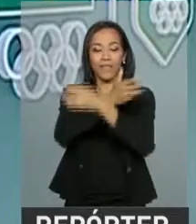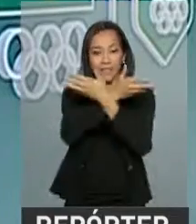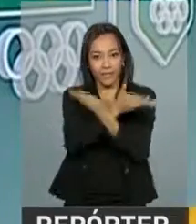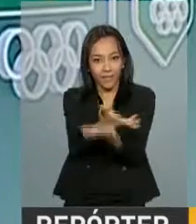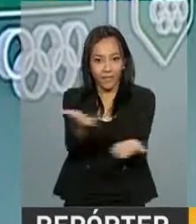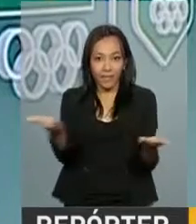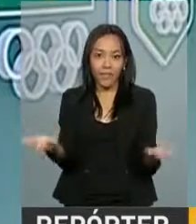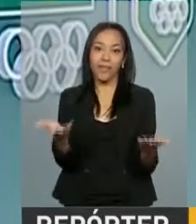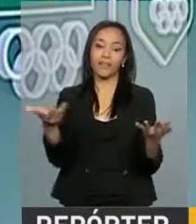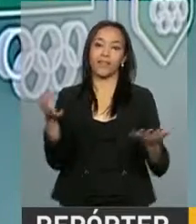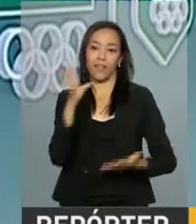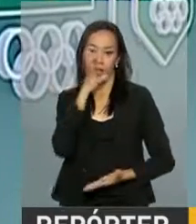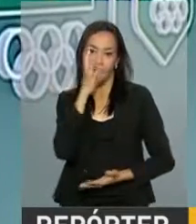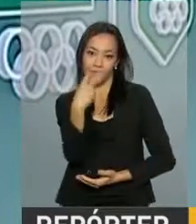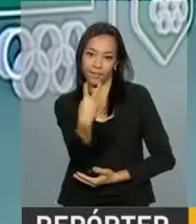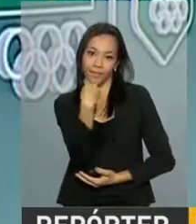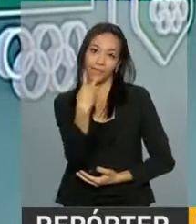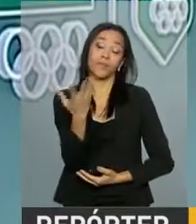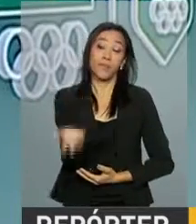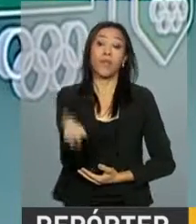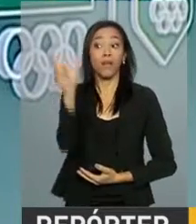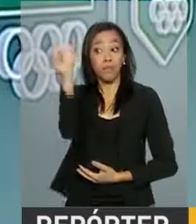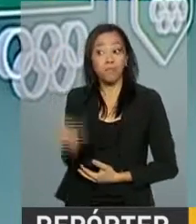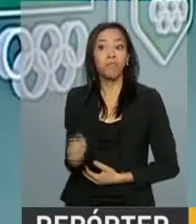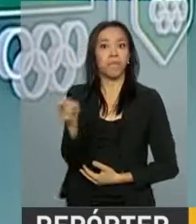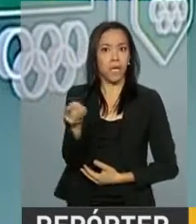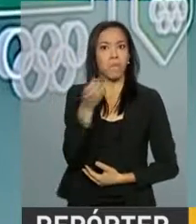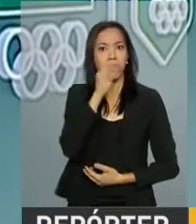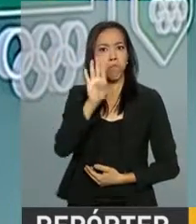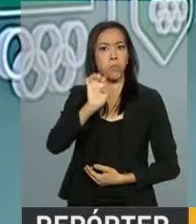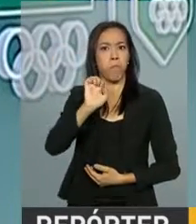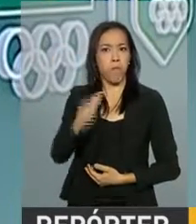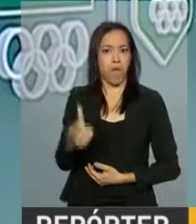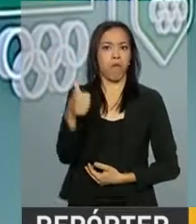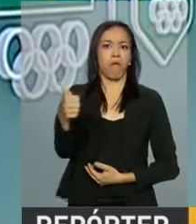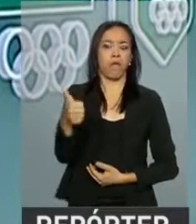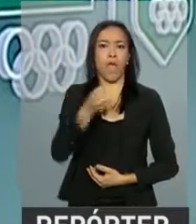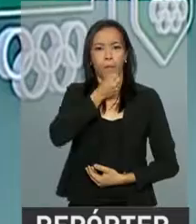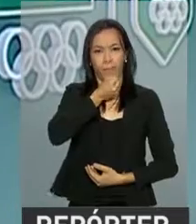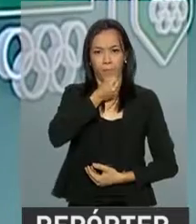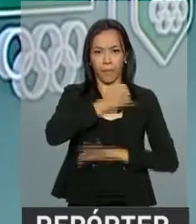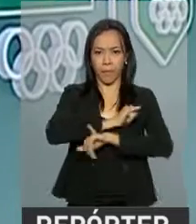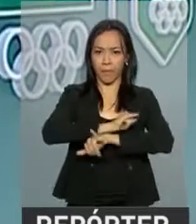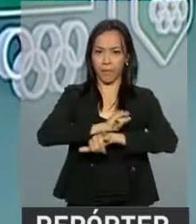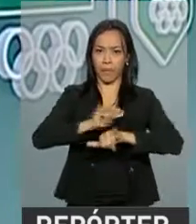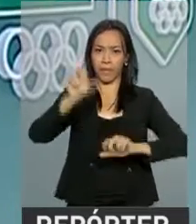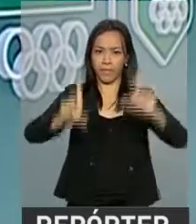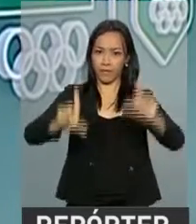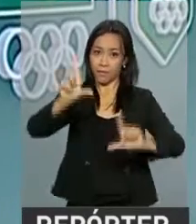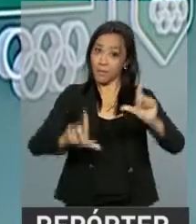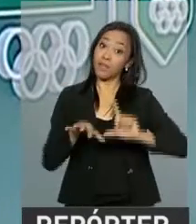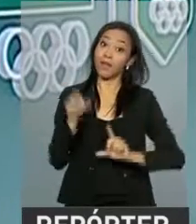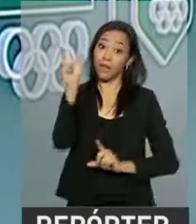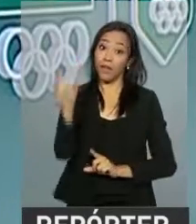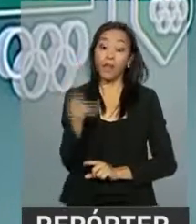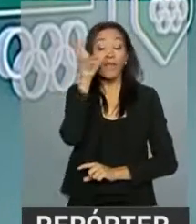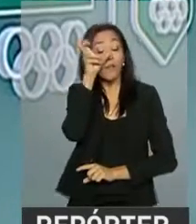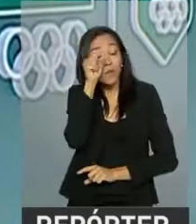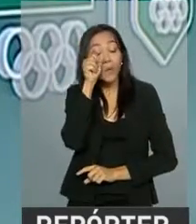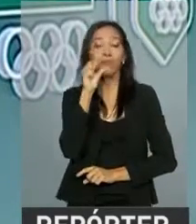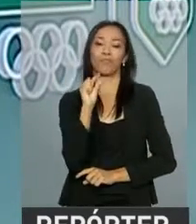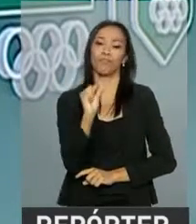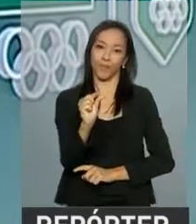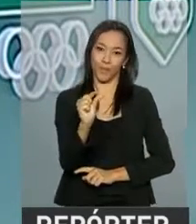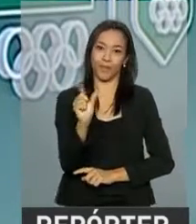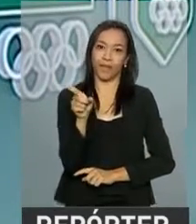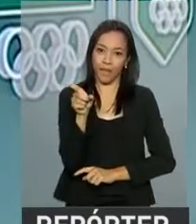todos que estão nos assistindo. Olha, Robson Conceição estava muito bem disposto na entrevista aos jornalistas, apesar de ter dormido pouco.